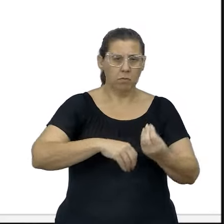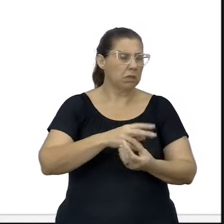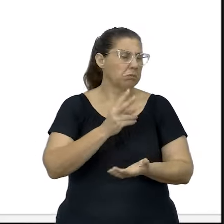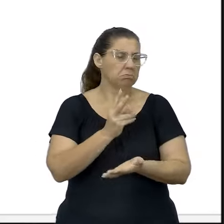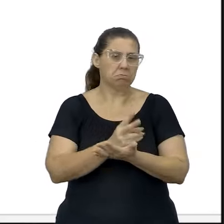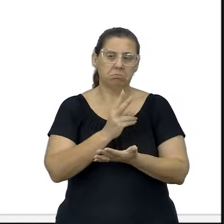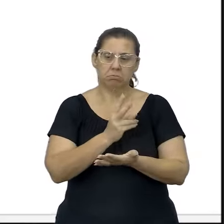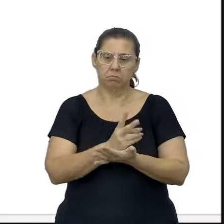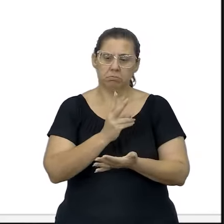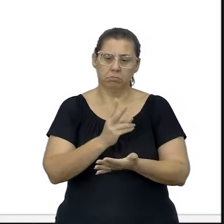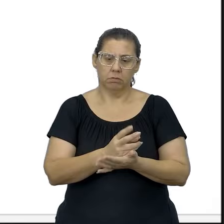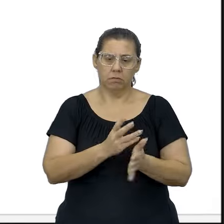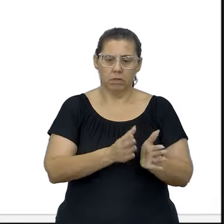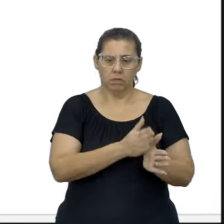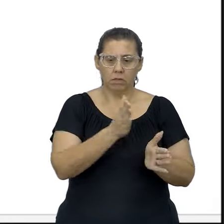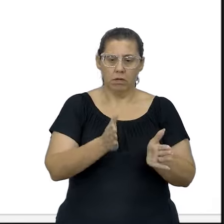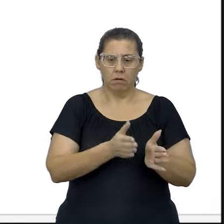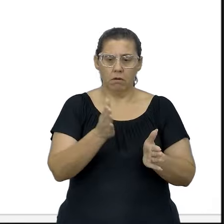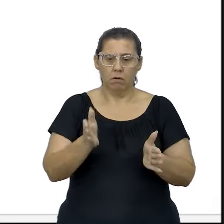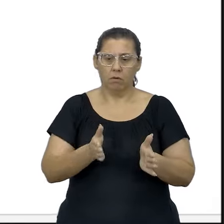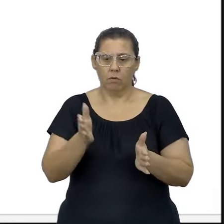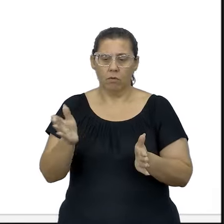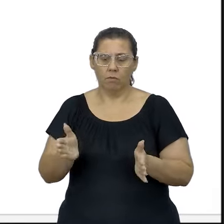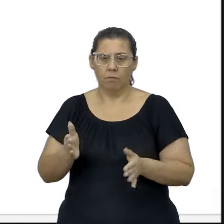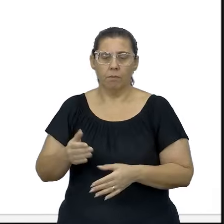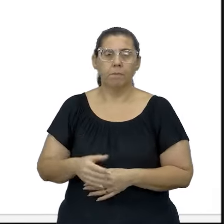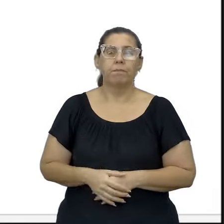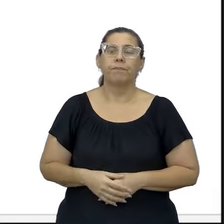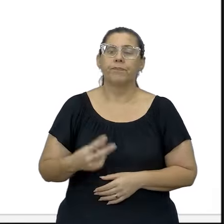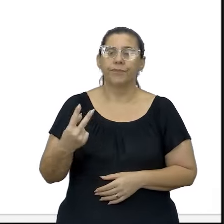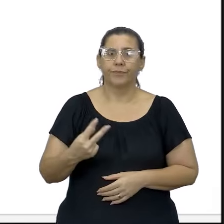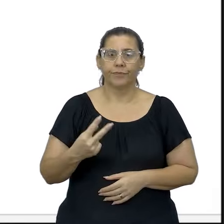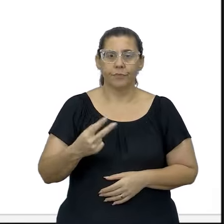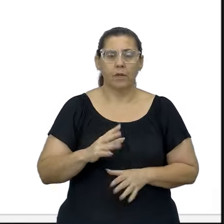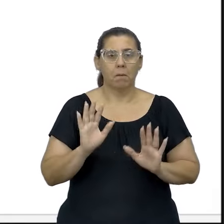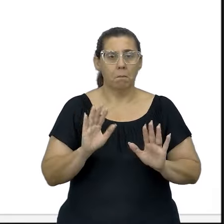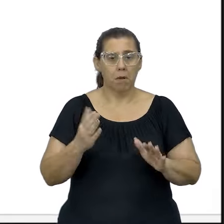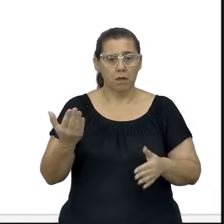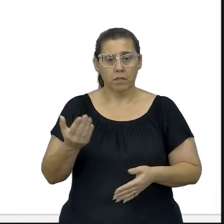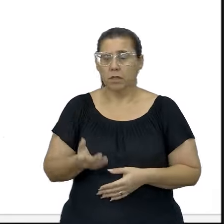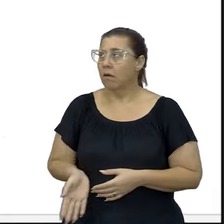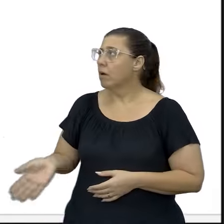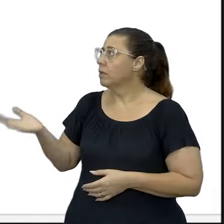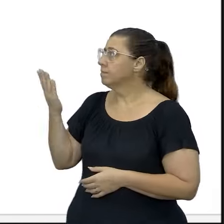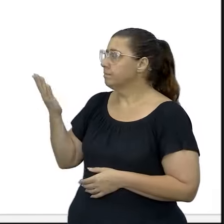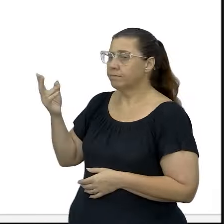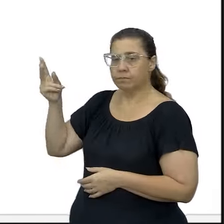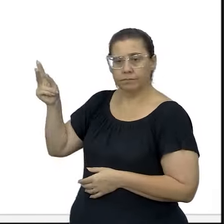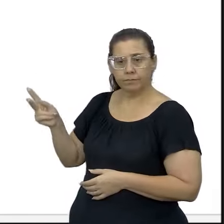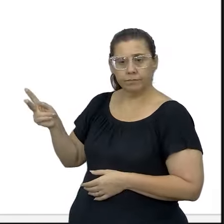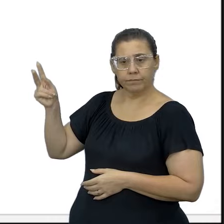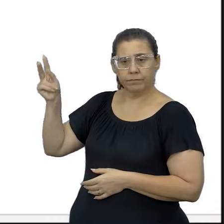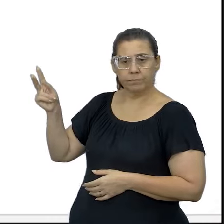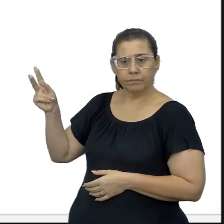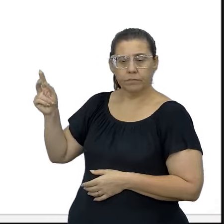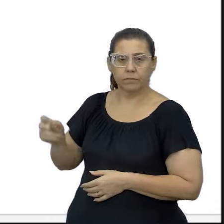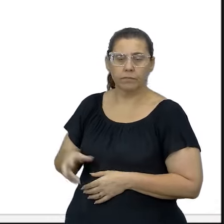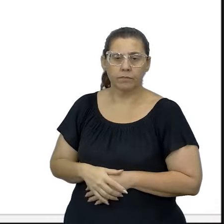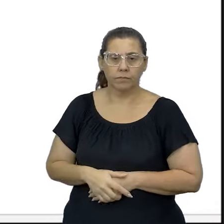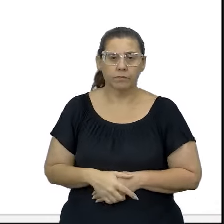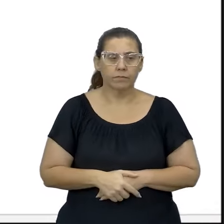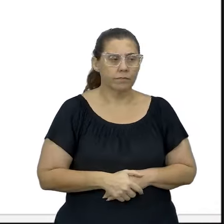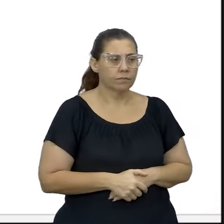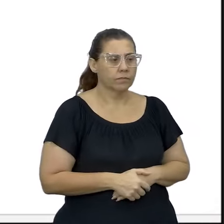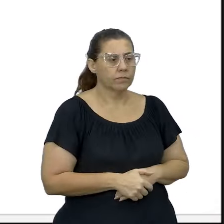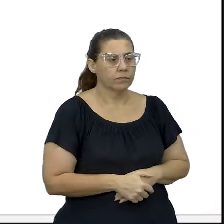tempo todo na sequência didática 2. Mas vamos olhar para essas duas habilidades que eu trago aqui para